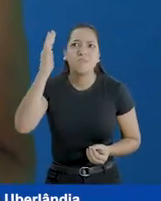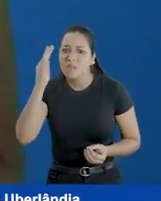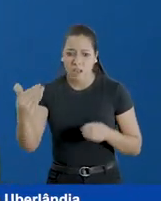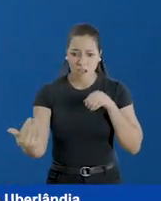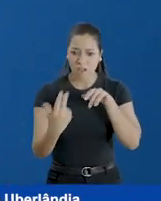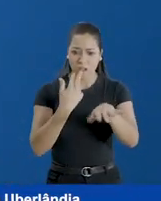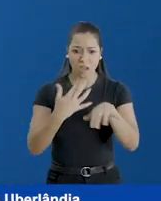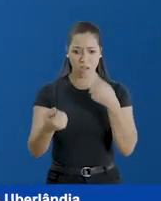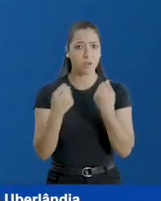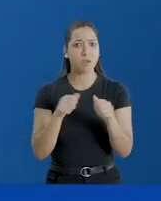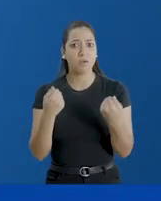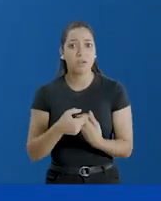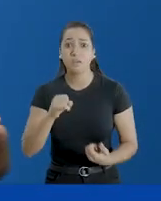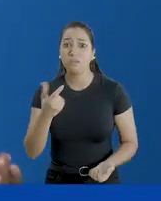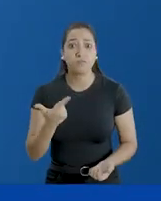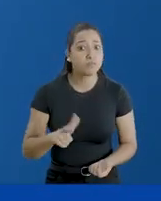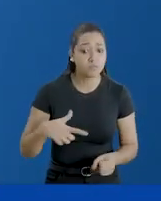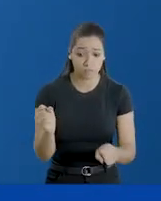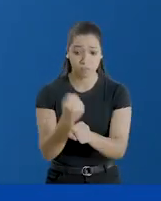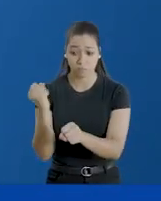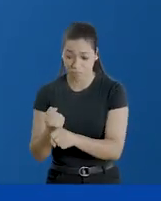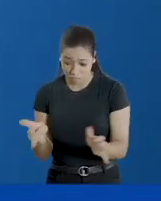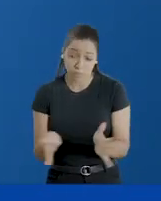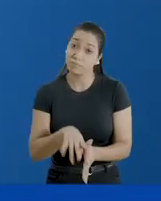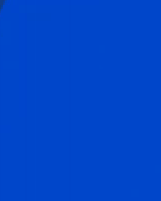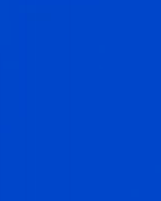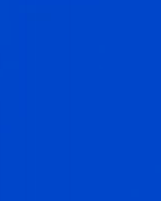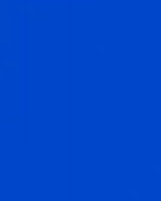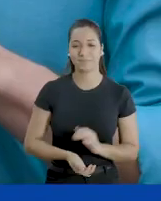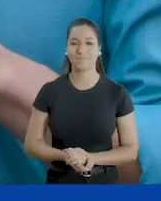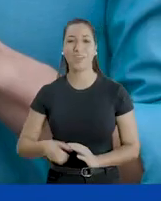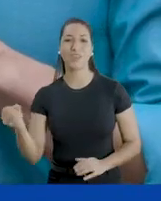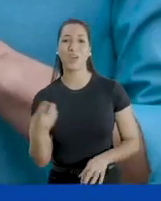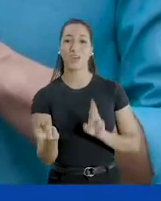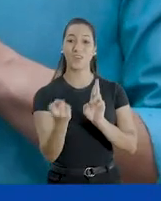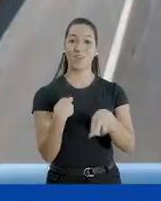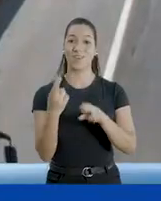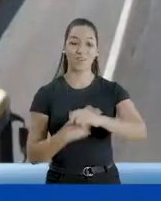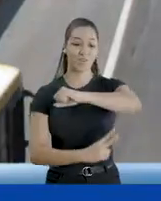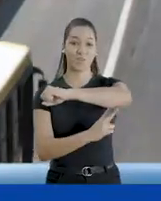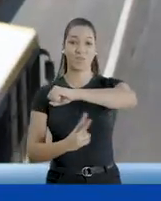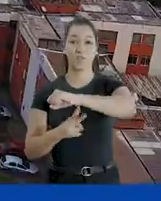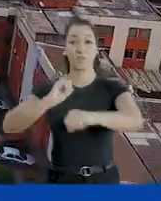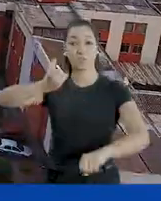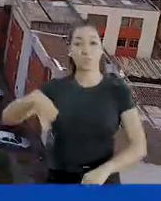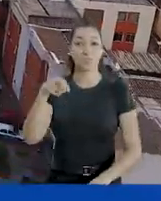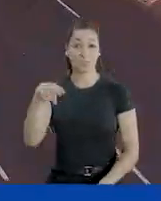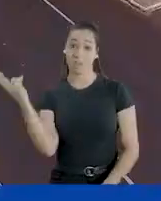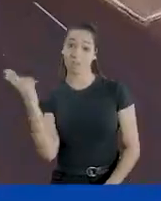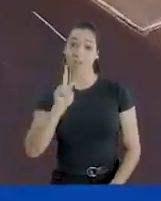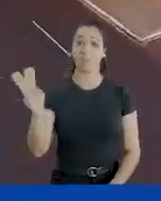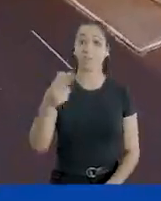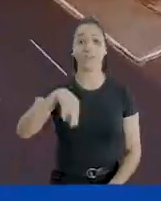trânsito e transporte de Uberlândia sem as obras e ações que Odelmo fez. Tem a nova Rondon, os viadutos da João Naves